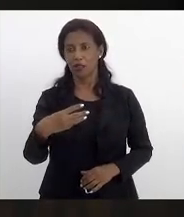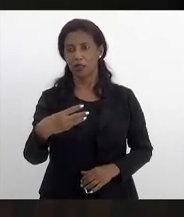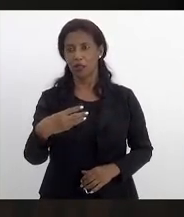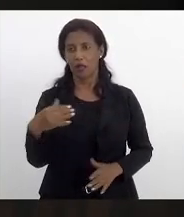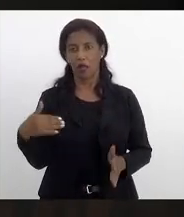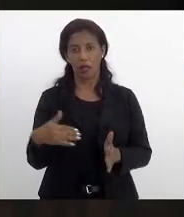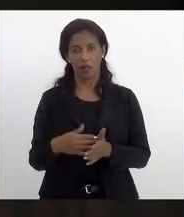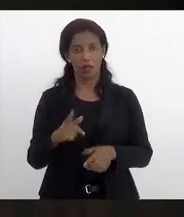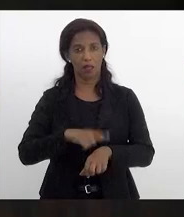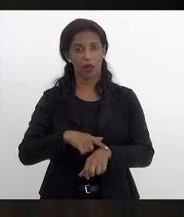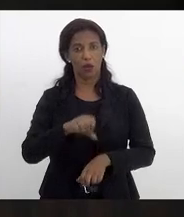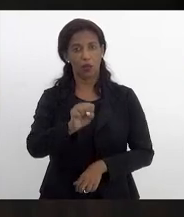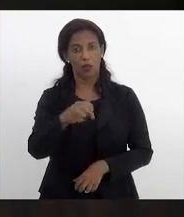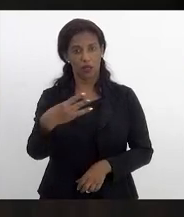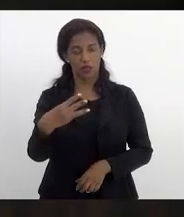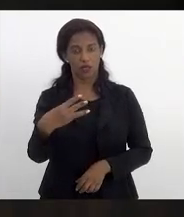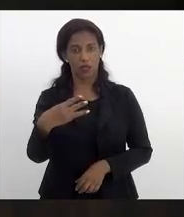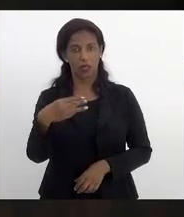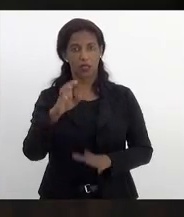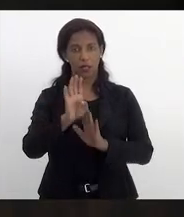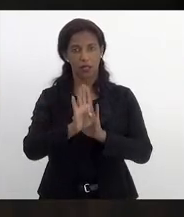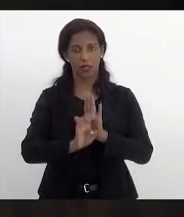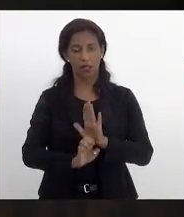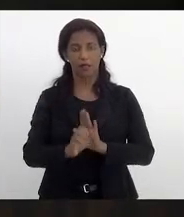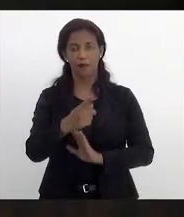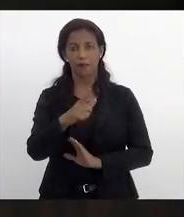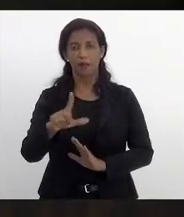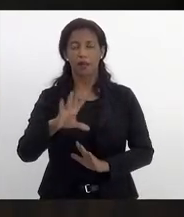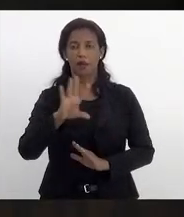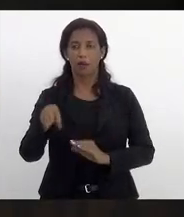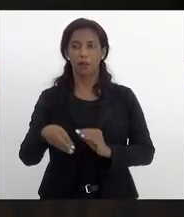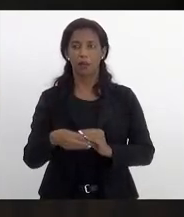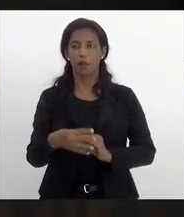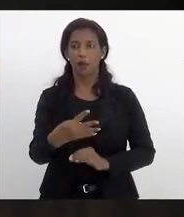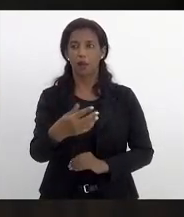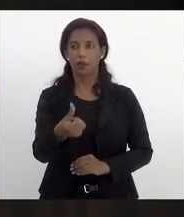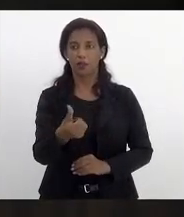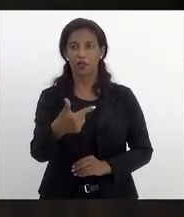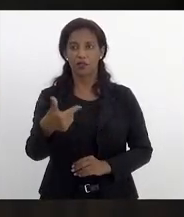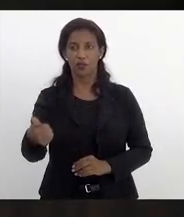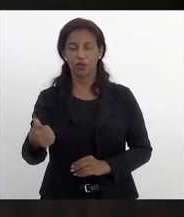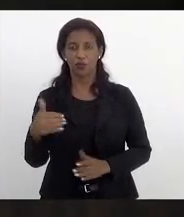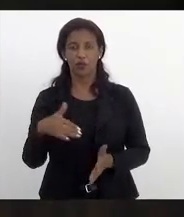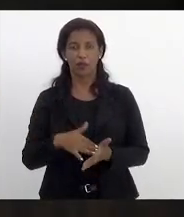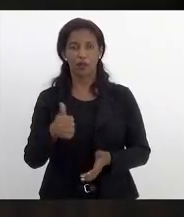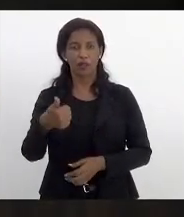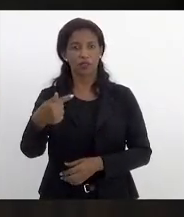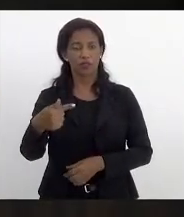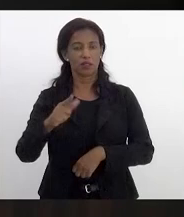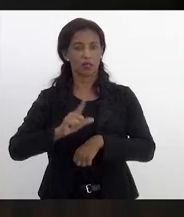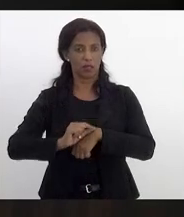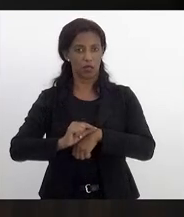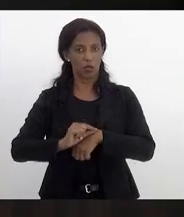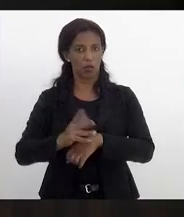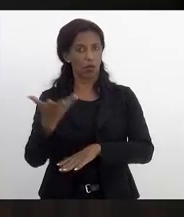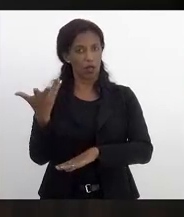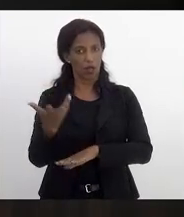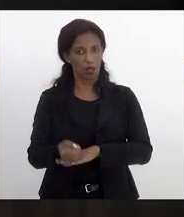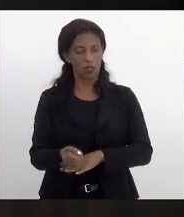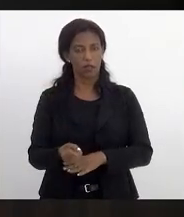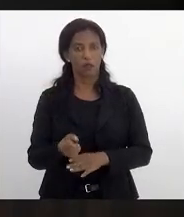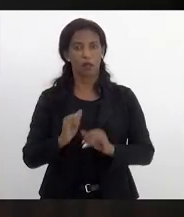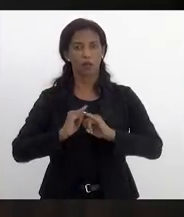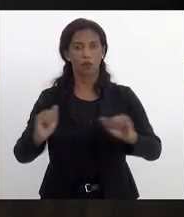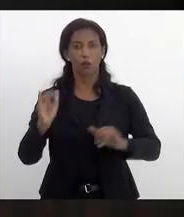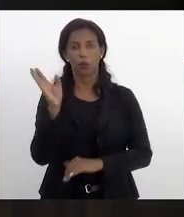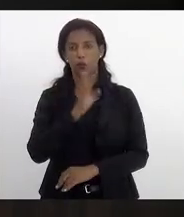o presente momento, 83 emendas. O projeto de lei complementar 46-21 vai ficar até as 17 horas para recebimento de emendas.